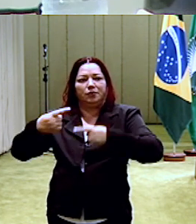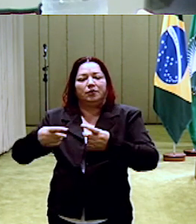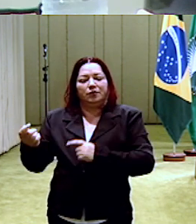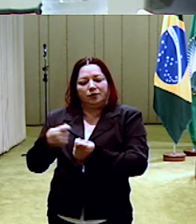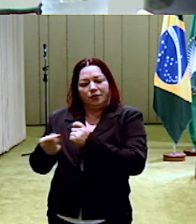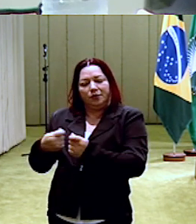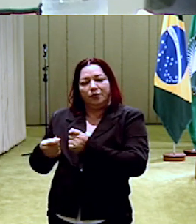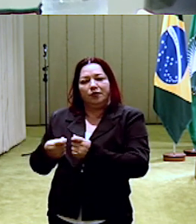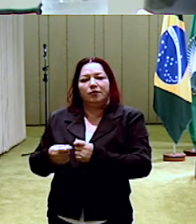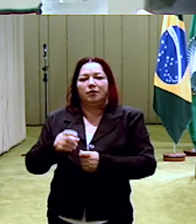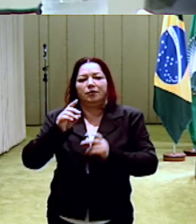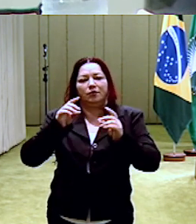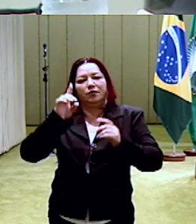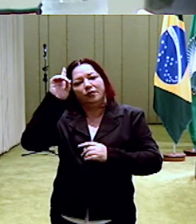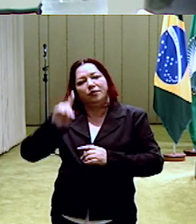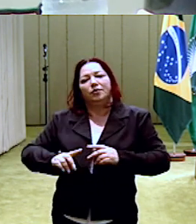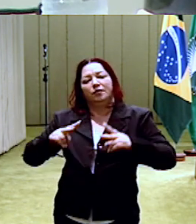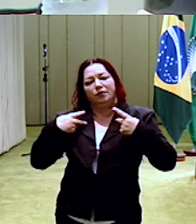de direitos humanos no país.